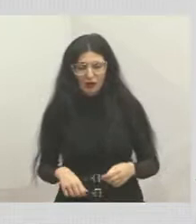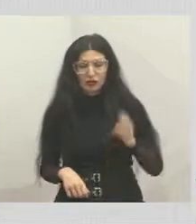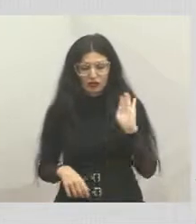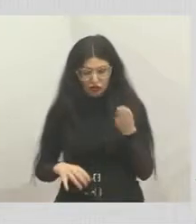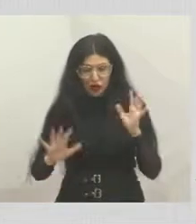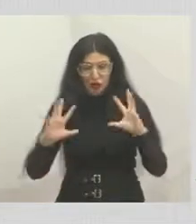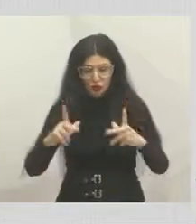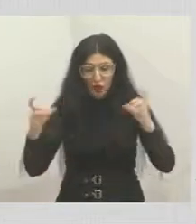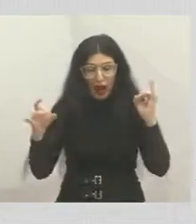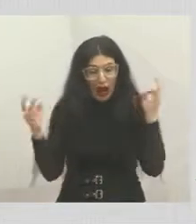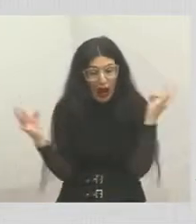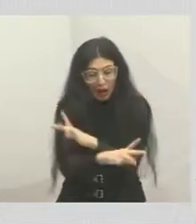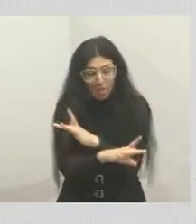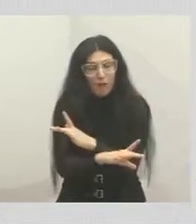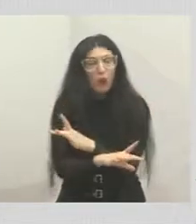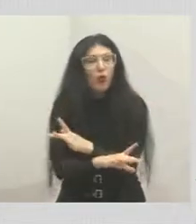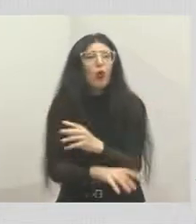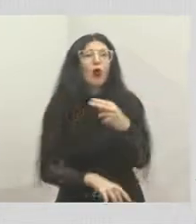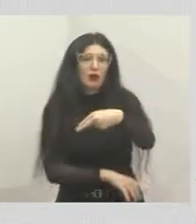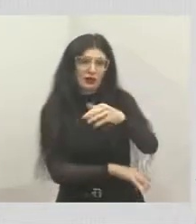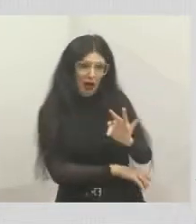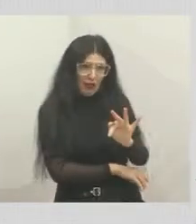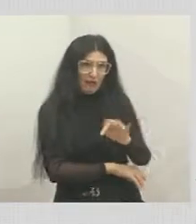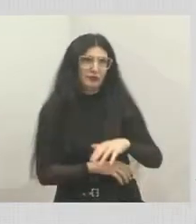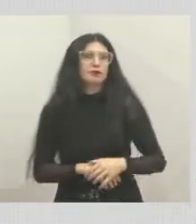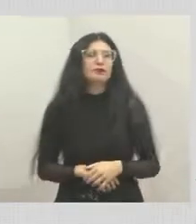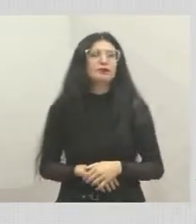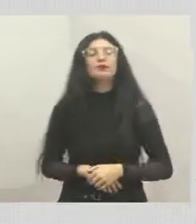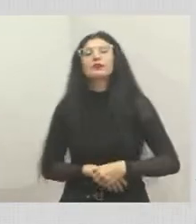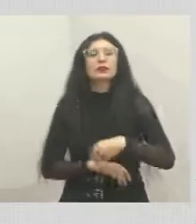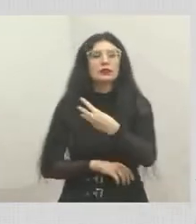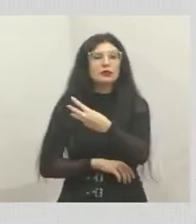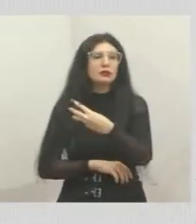38.477.000, e resto a pagar não processado pago,